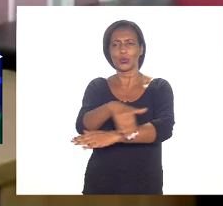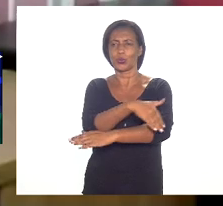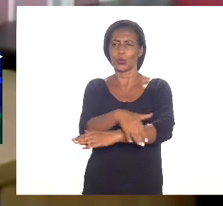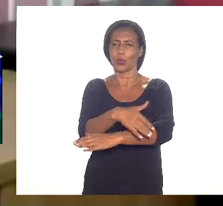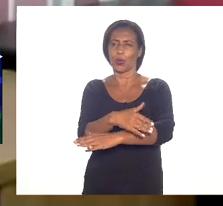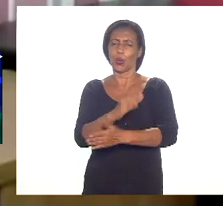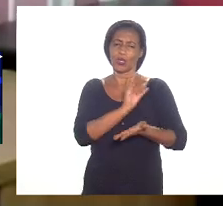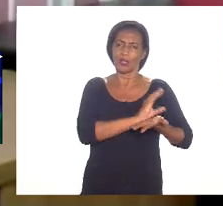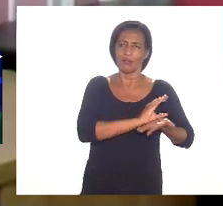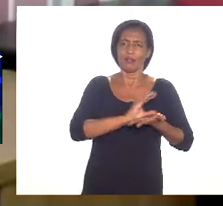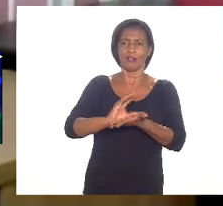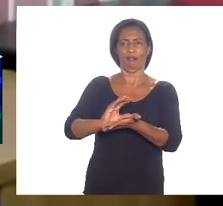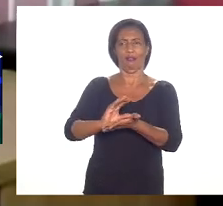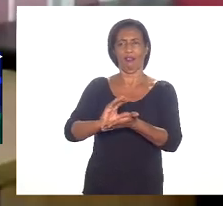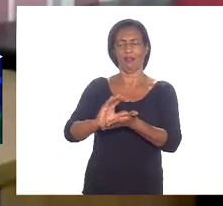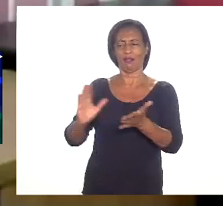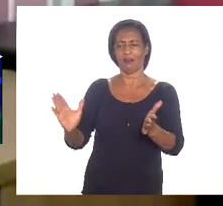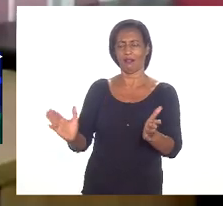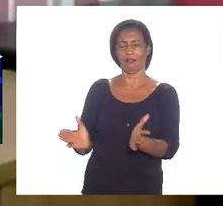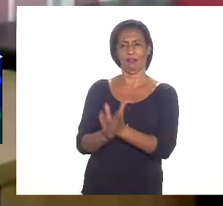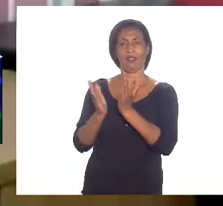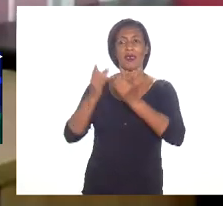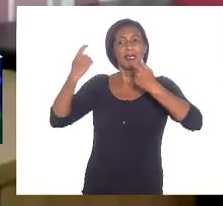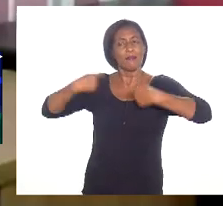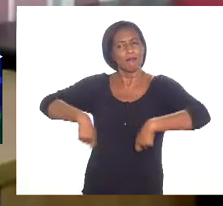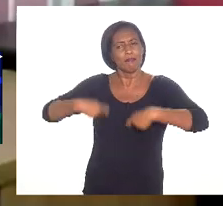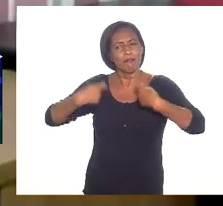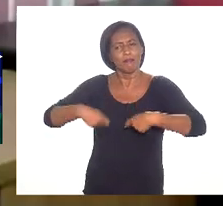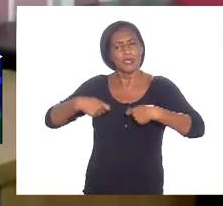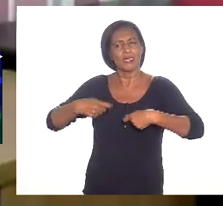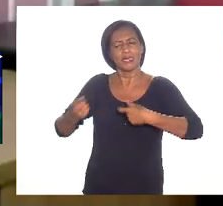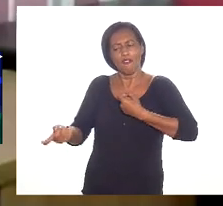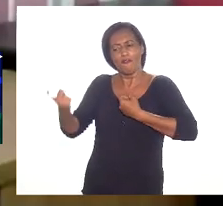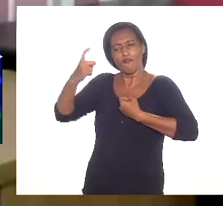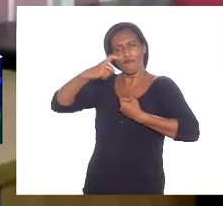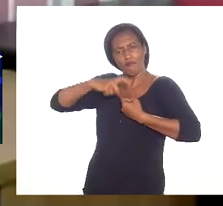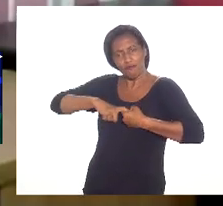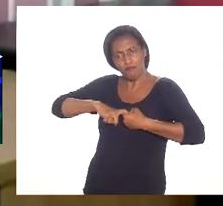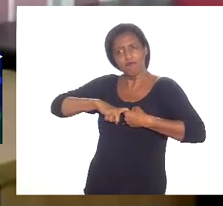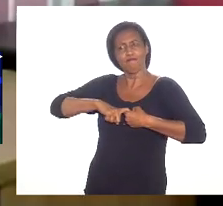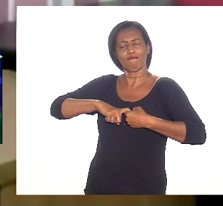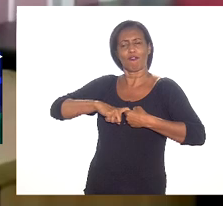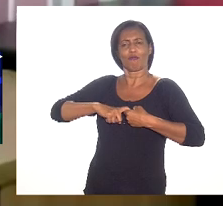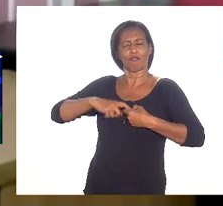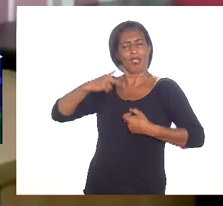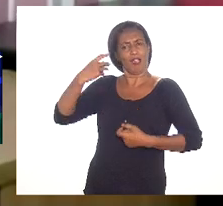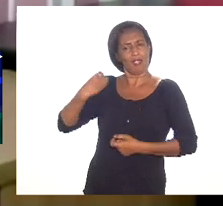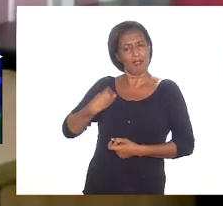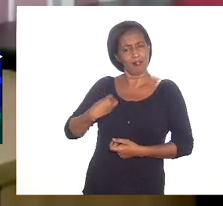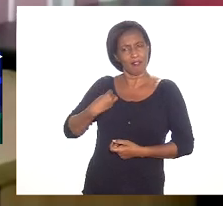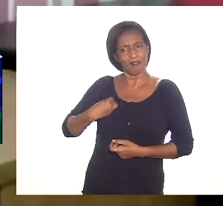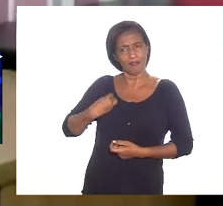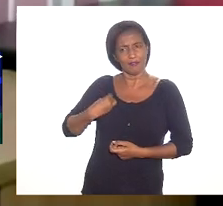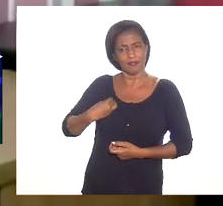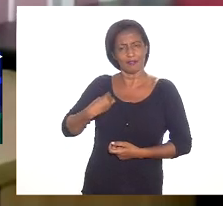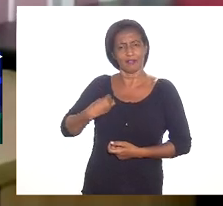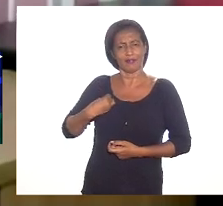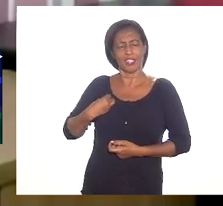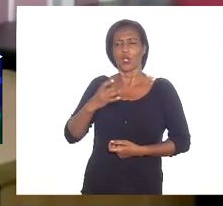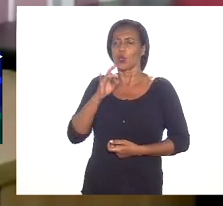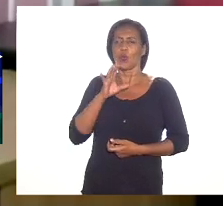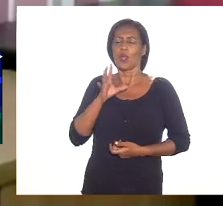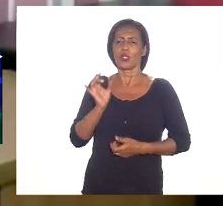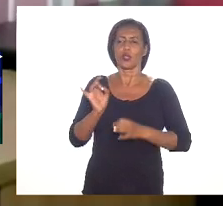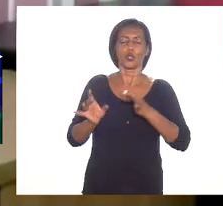para essa população para a população que precisa retornar imediatamente à sua autonomia subjetiva do acolhimento